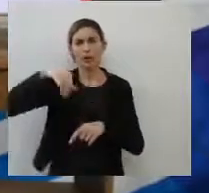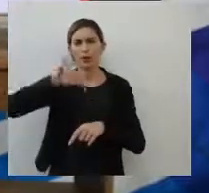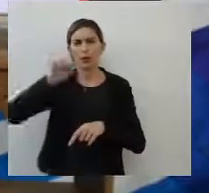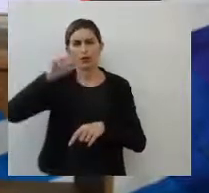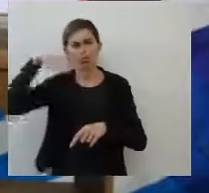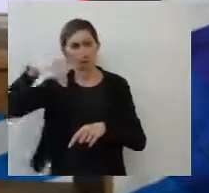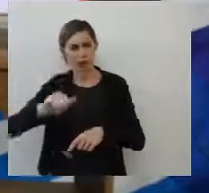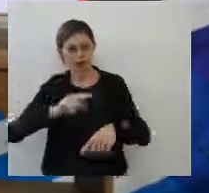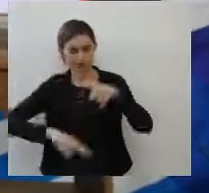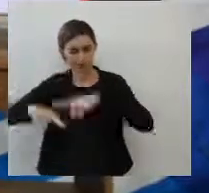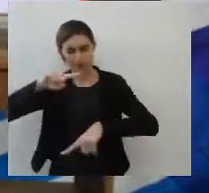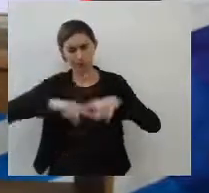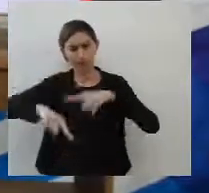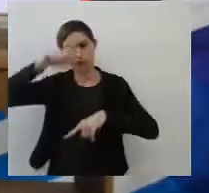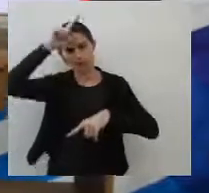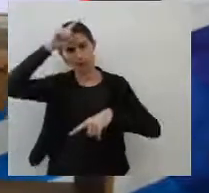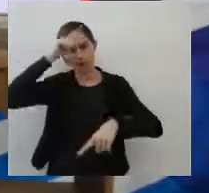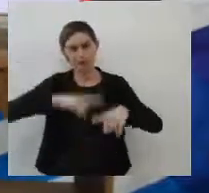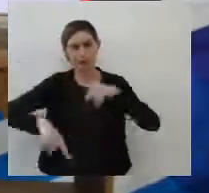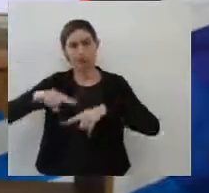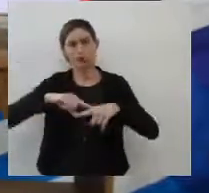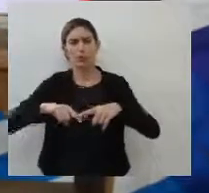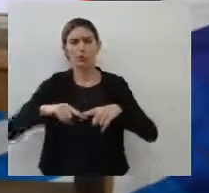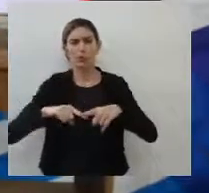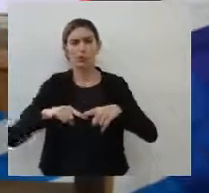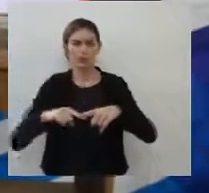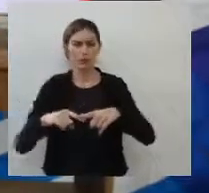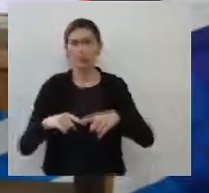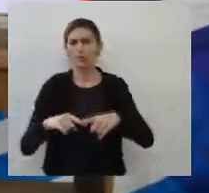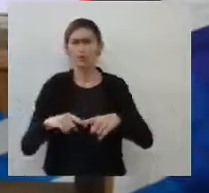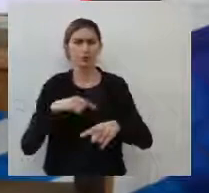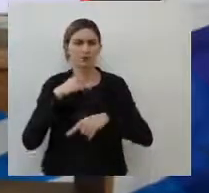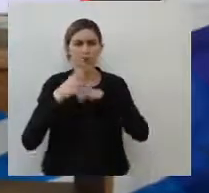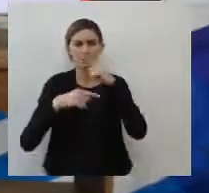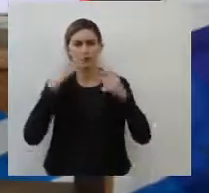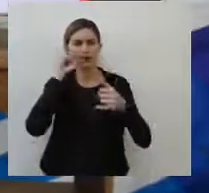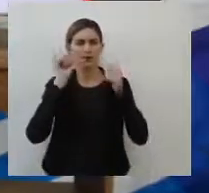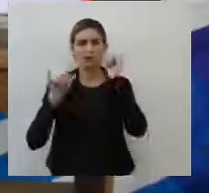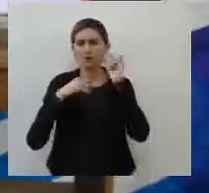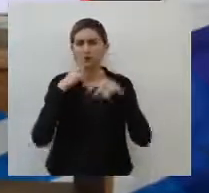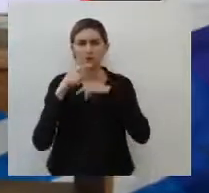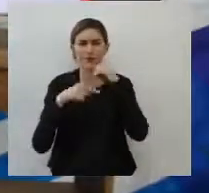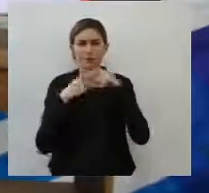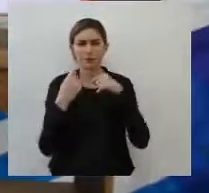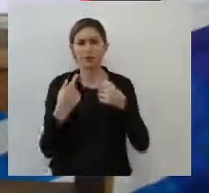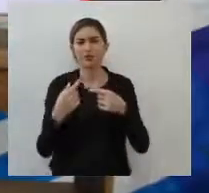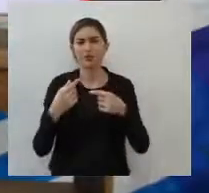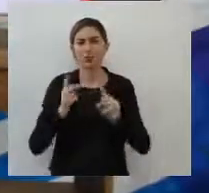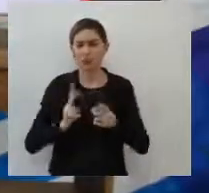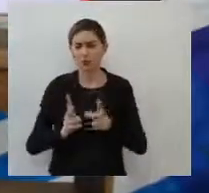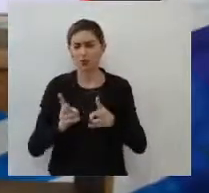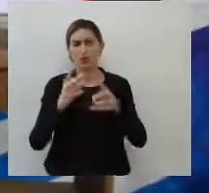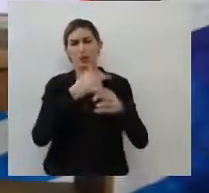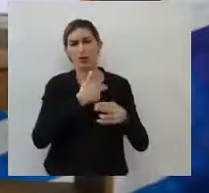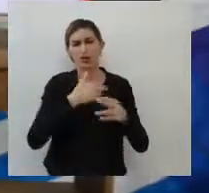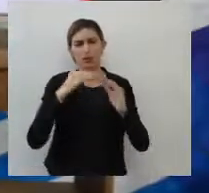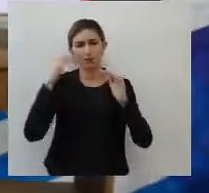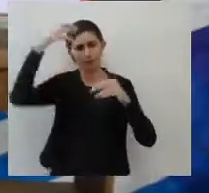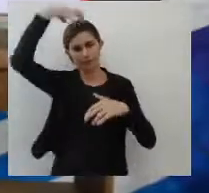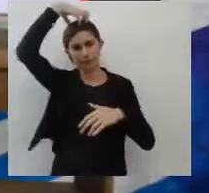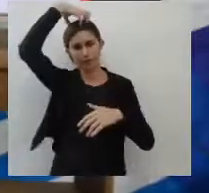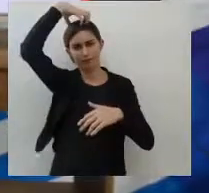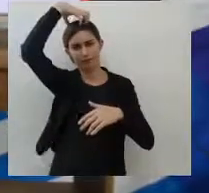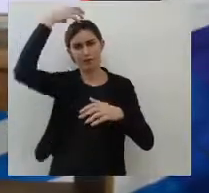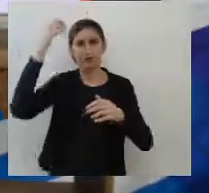tá? Tornou insustentável, inevitável a manutenção do Império Brasileiro.